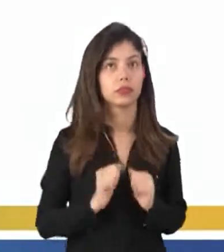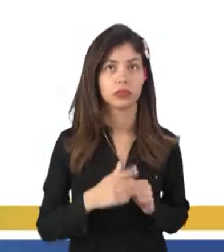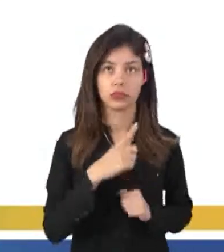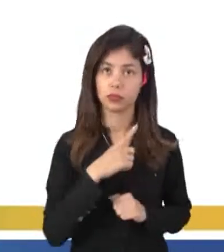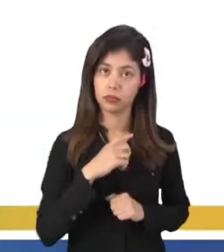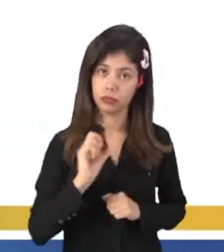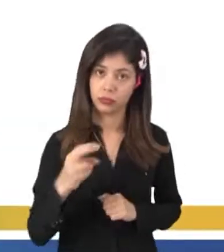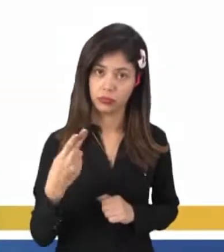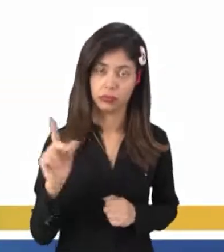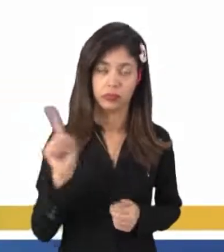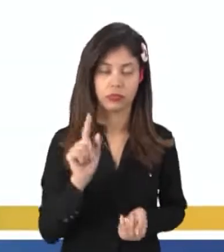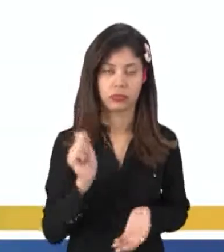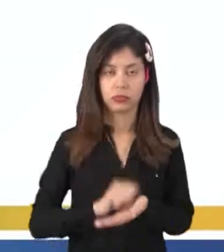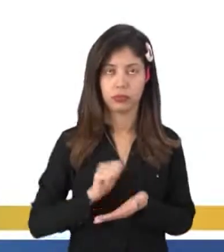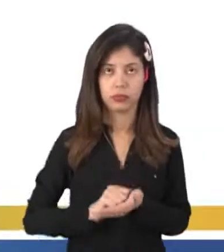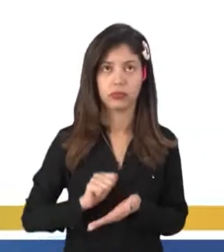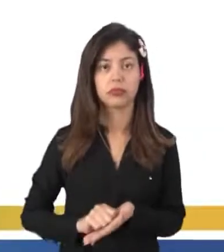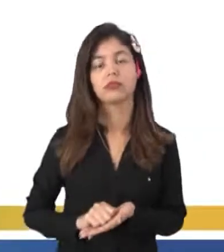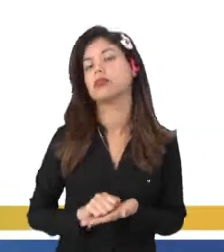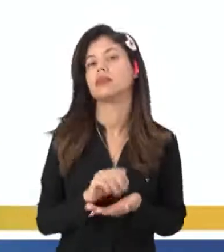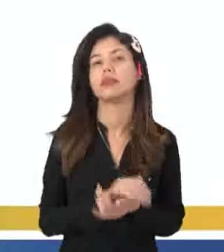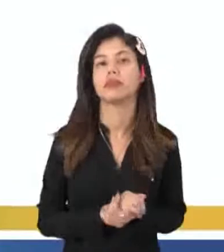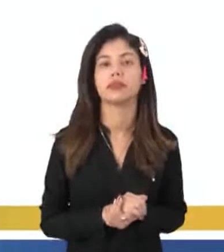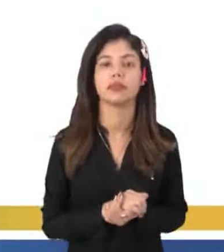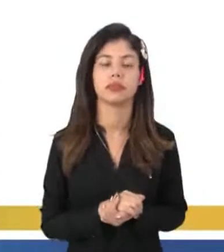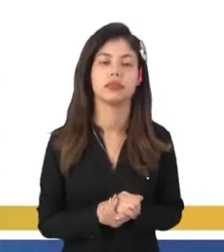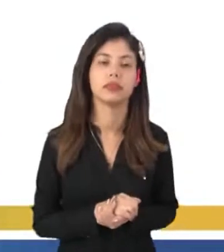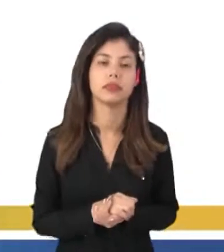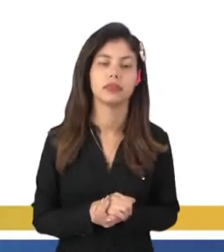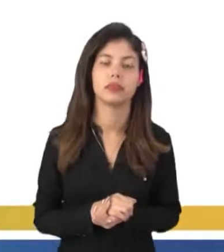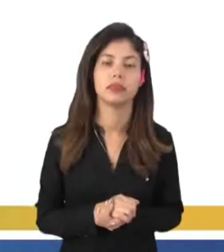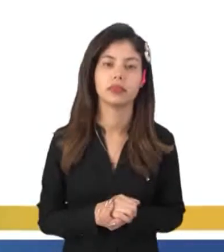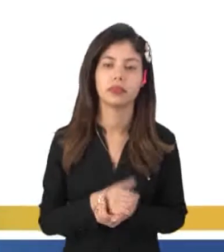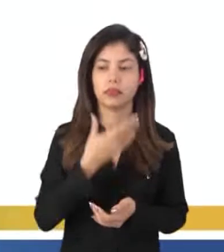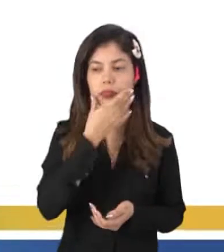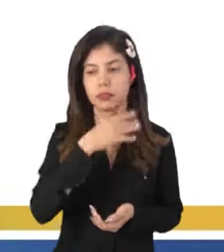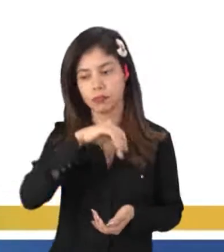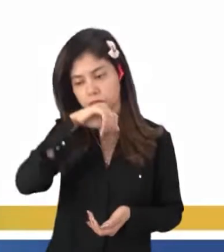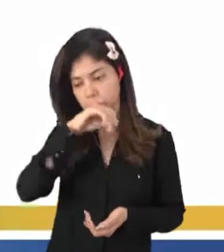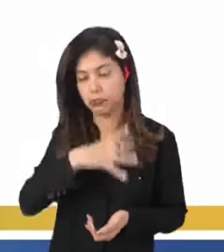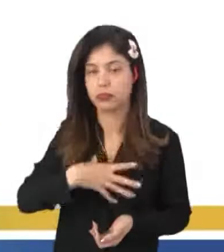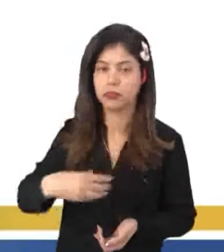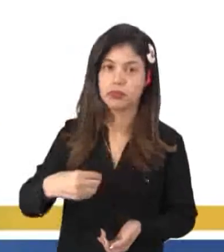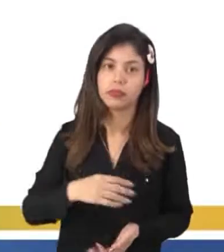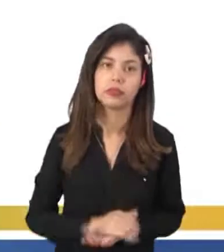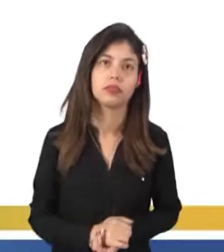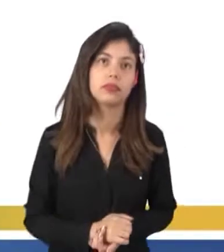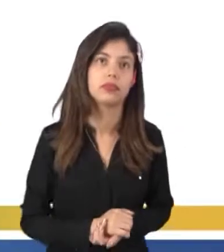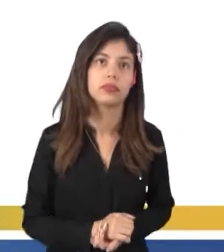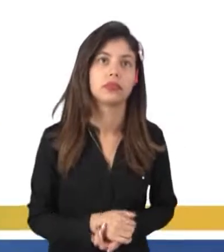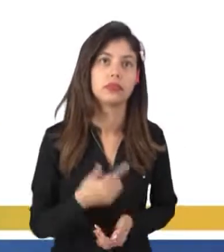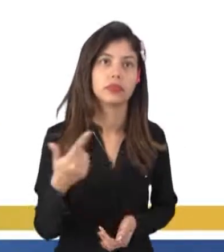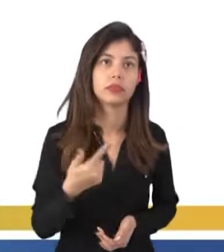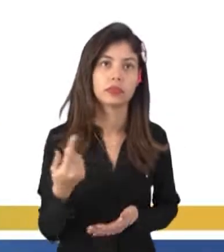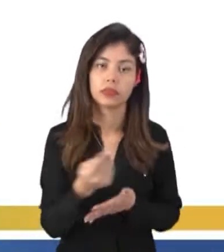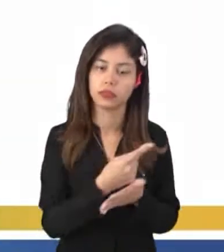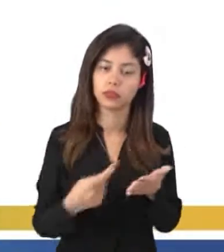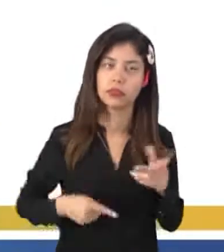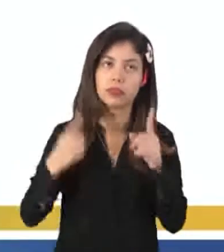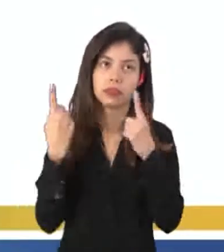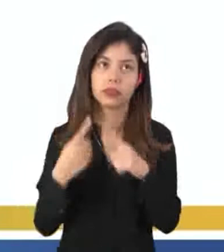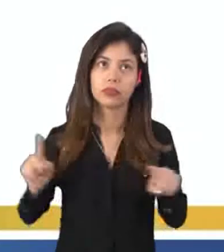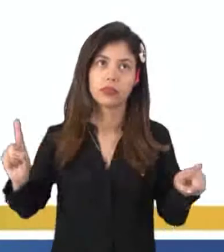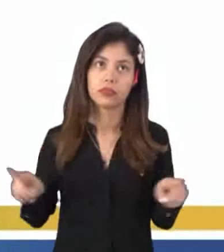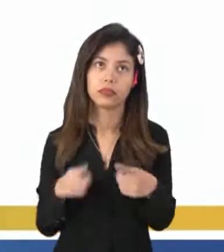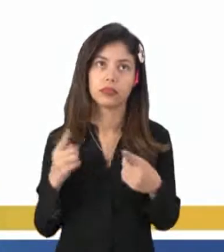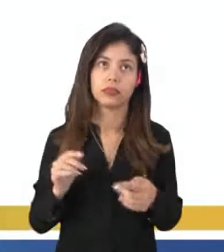adquirir uma forma escrita, tá? São transmitidos de pai para filho. No campo 2 ali, poesia e